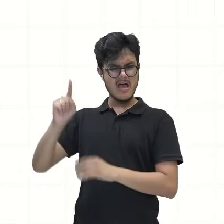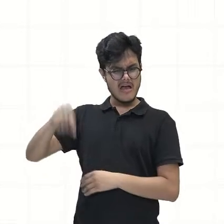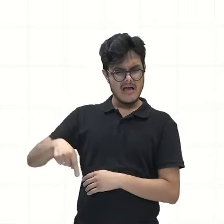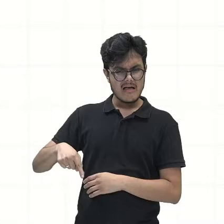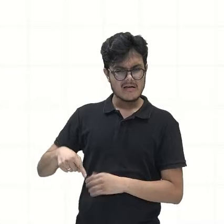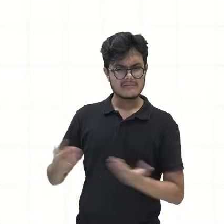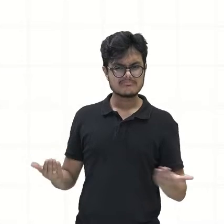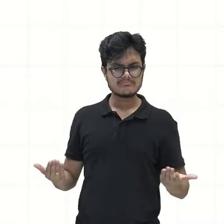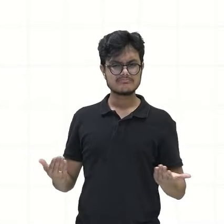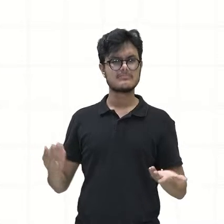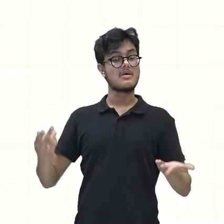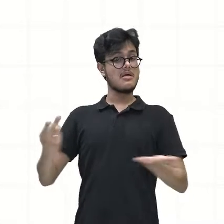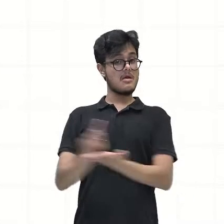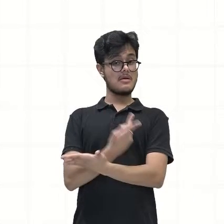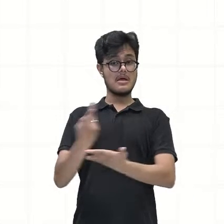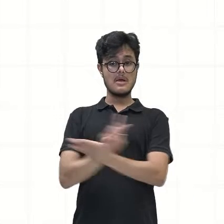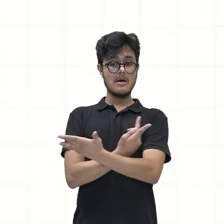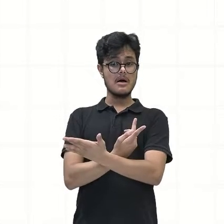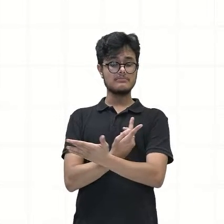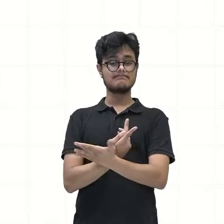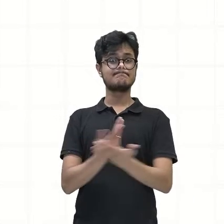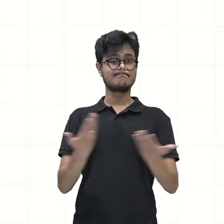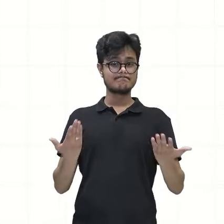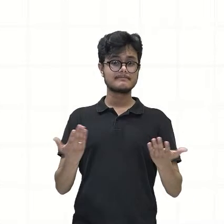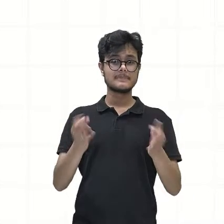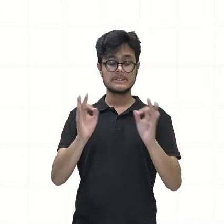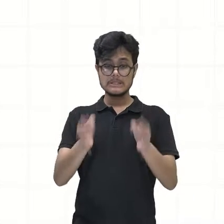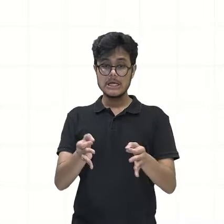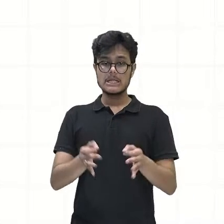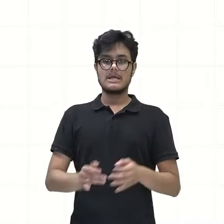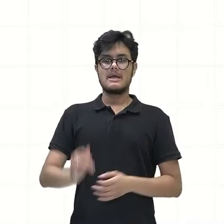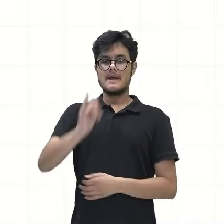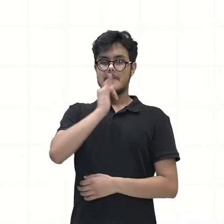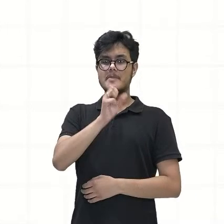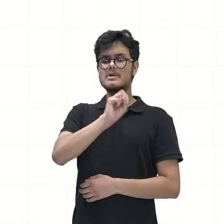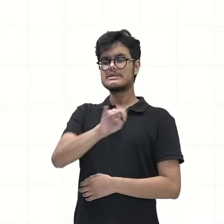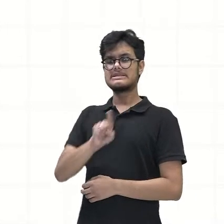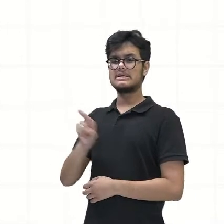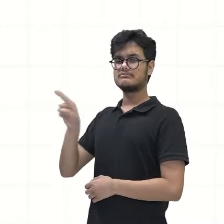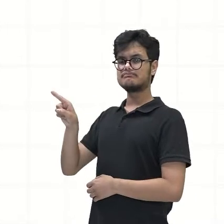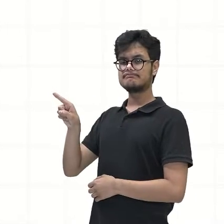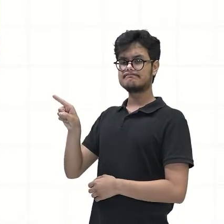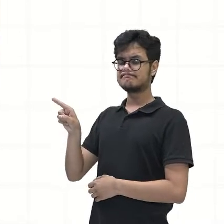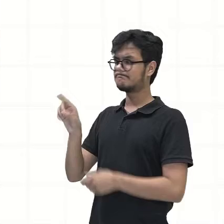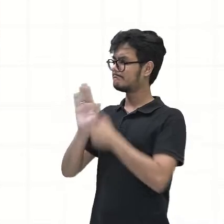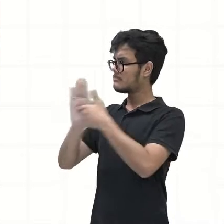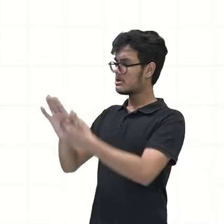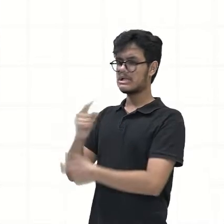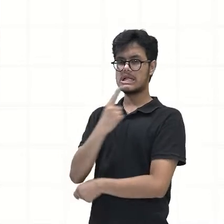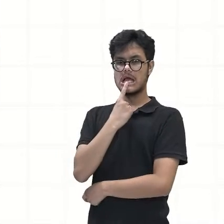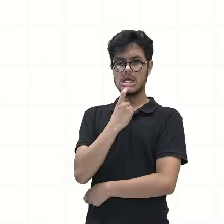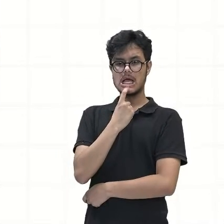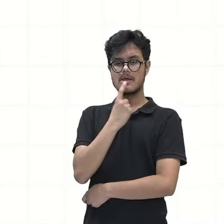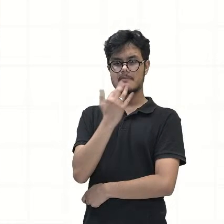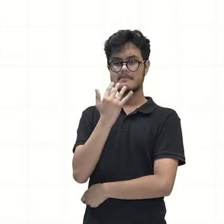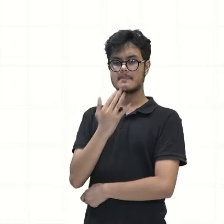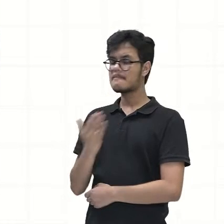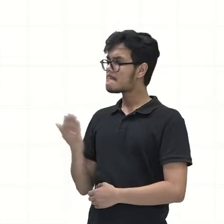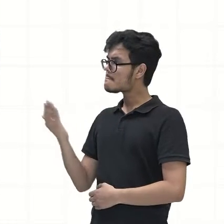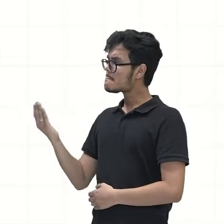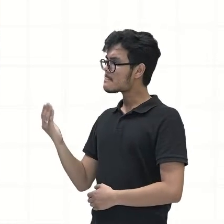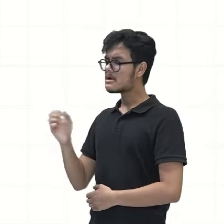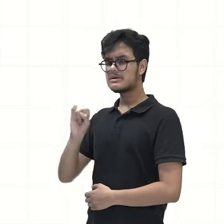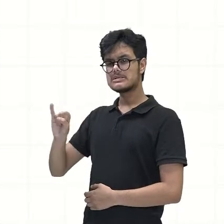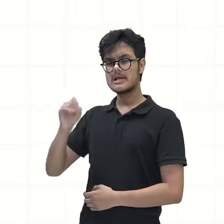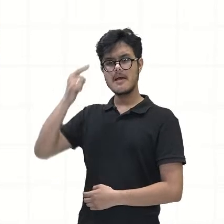uma interpretação errada, correto? Por exemplo, se eu tenho só esse gráfico aqui, que eu estou marcando, eu posso